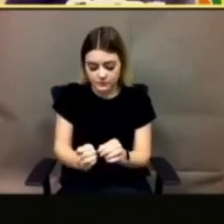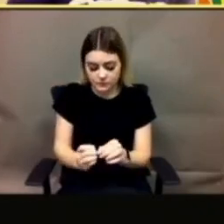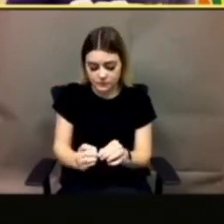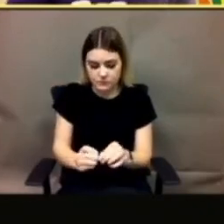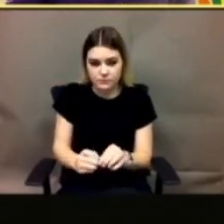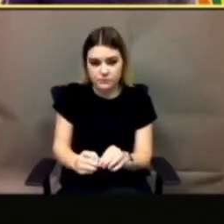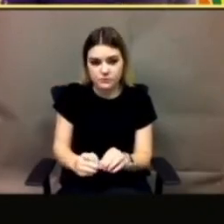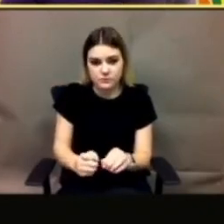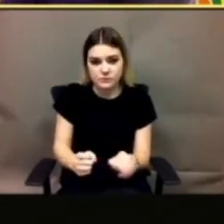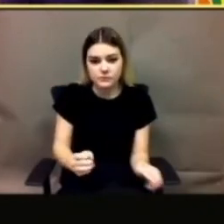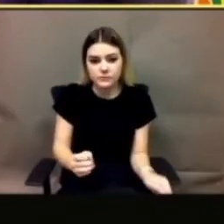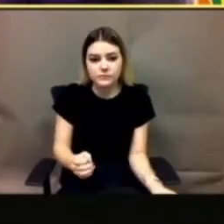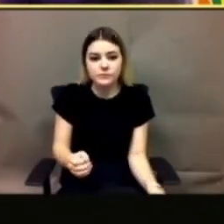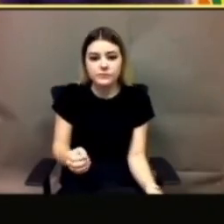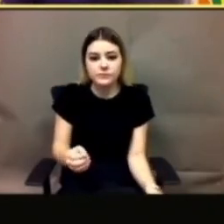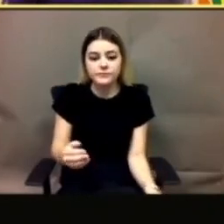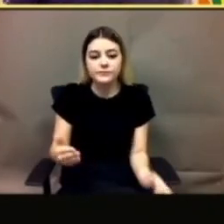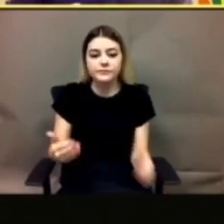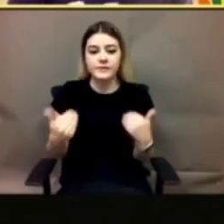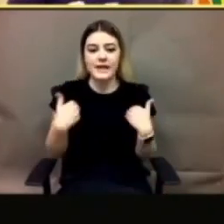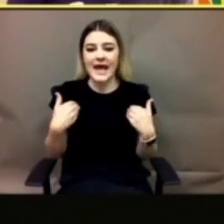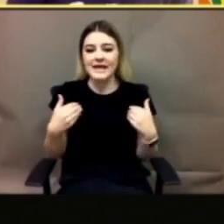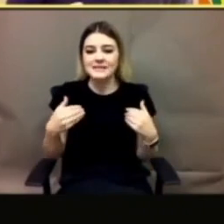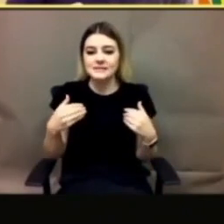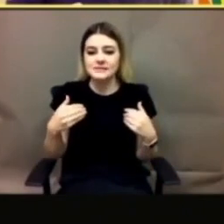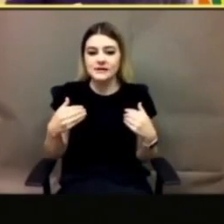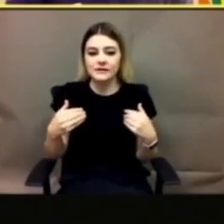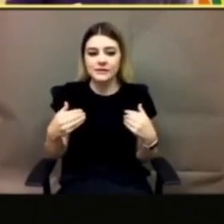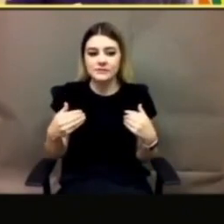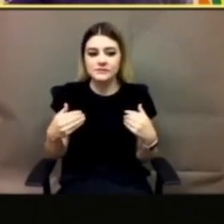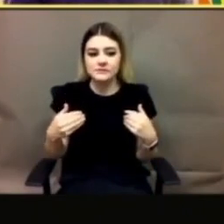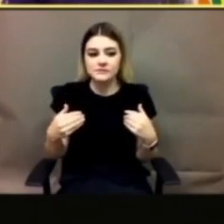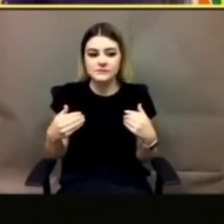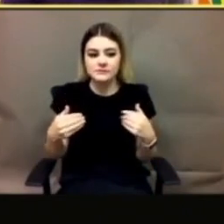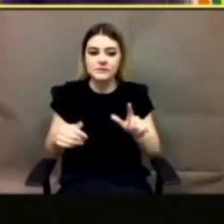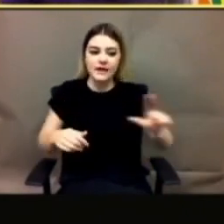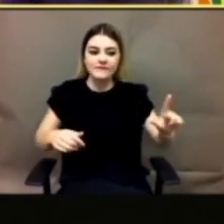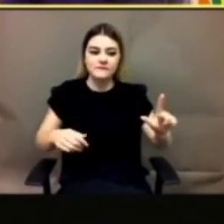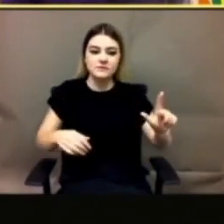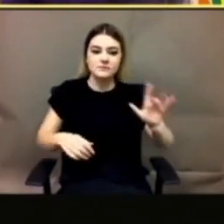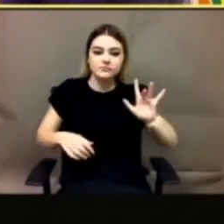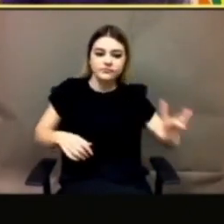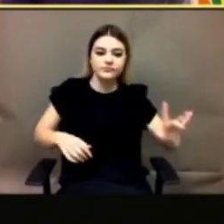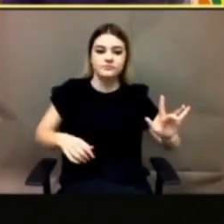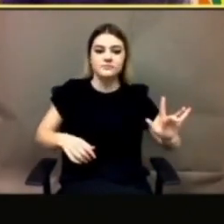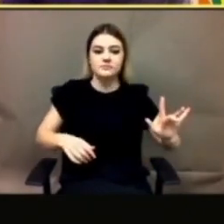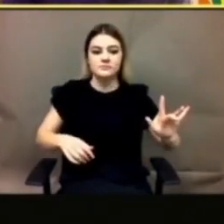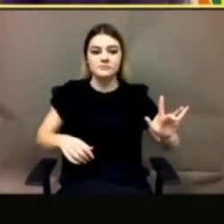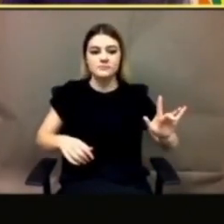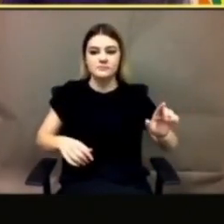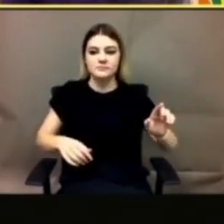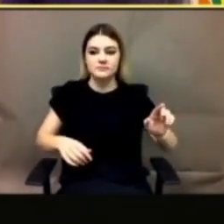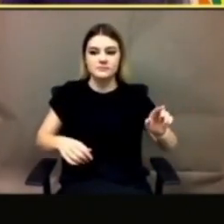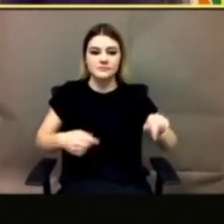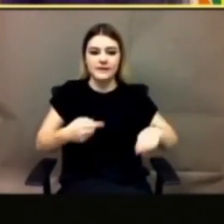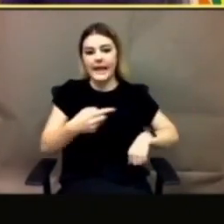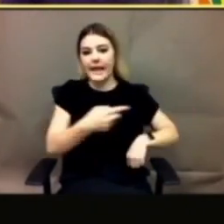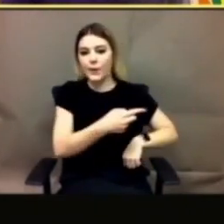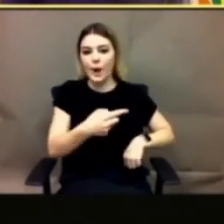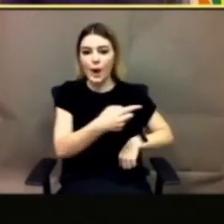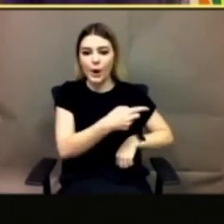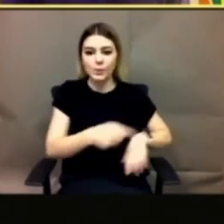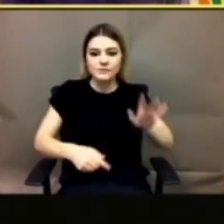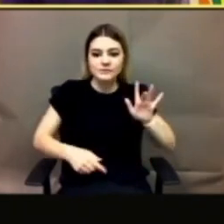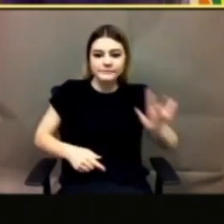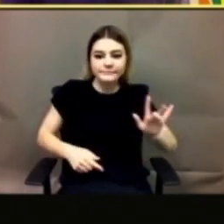Algo que nós vimos. Nós temos ali as setas. E se eu apertar uma seta aqui no meu teclado. Nós vamos ter